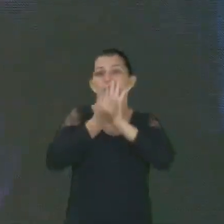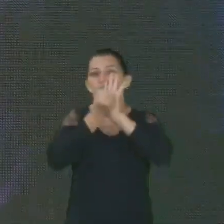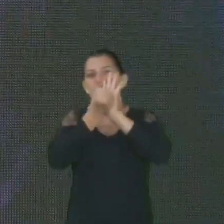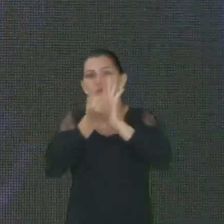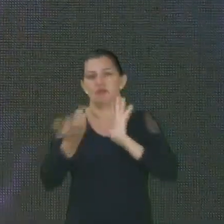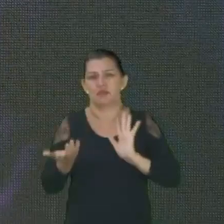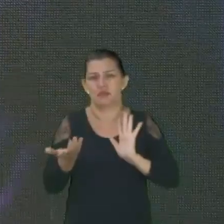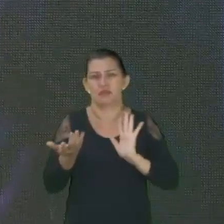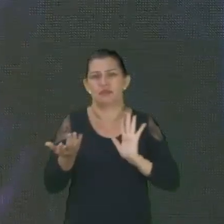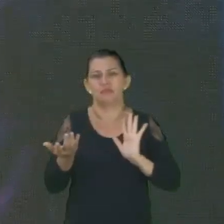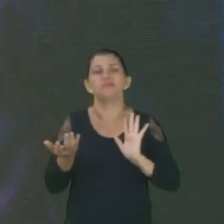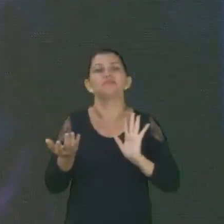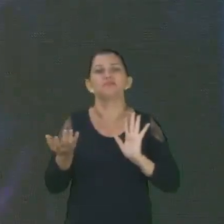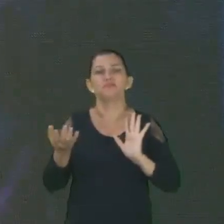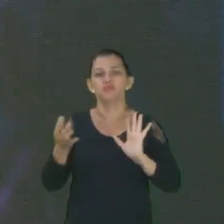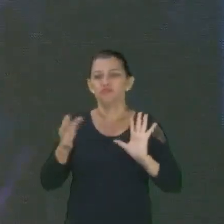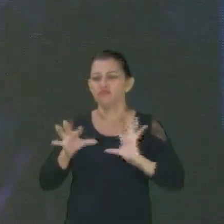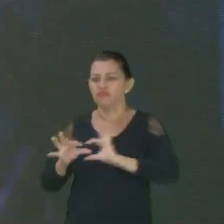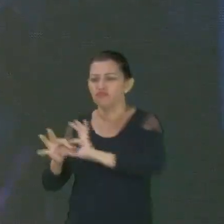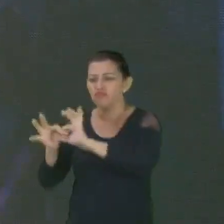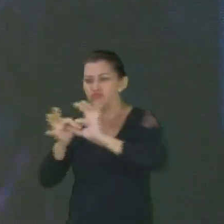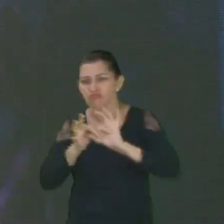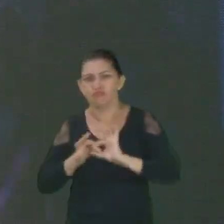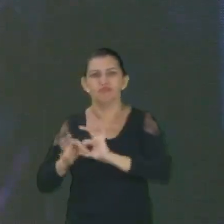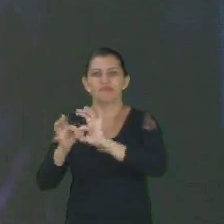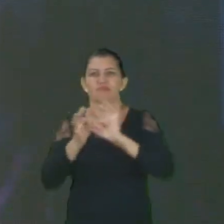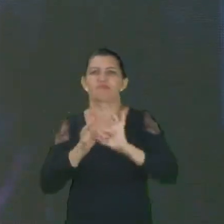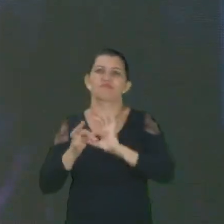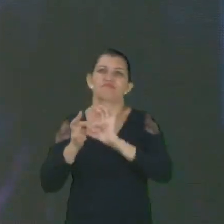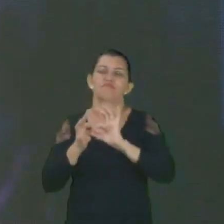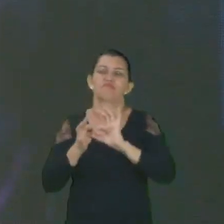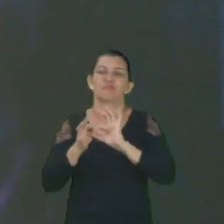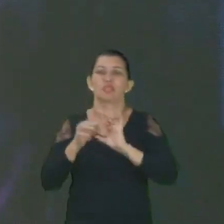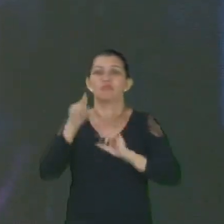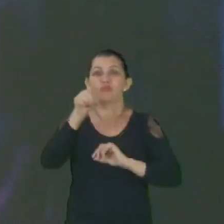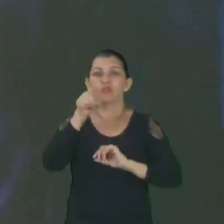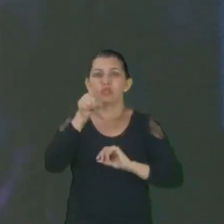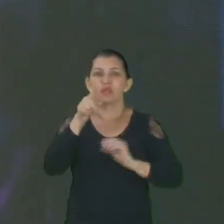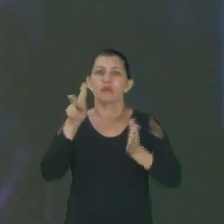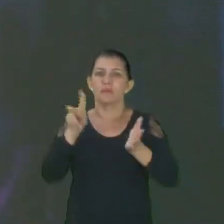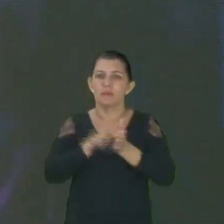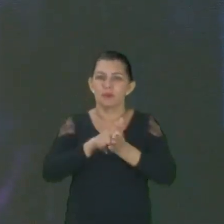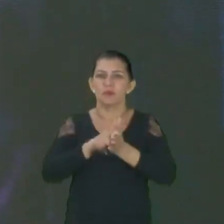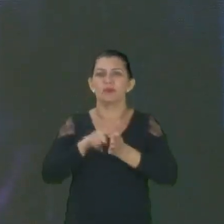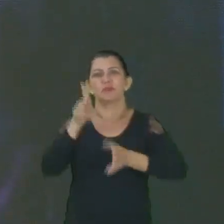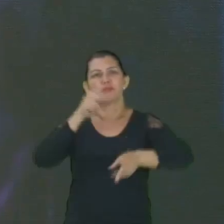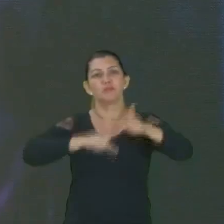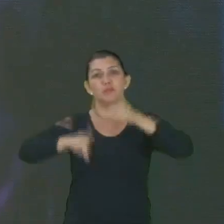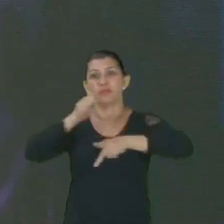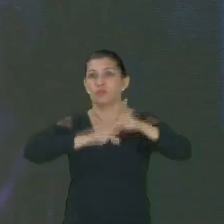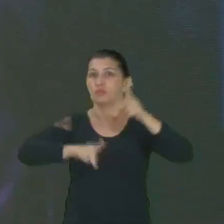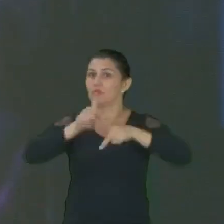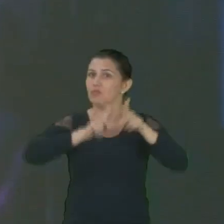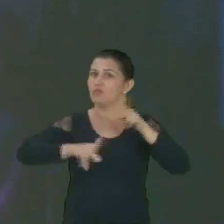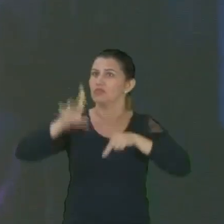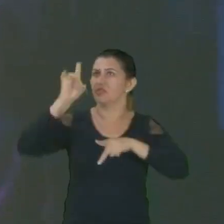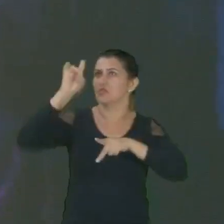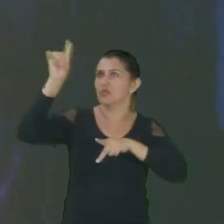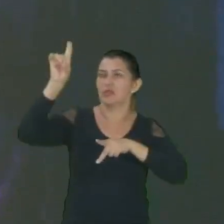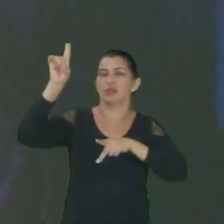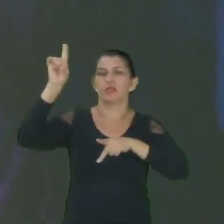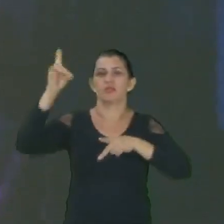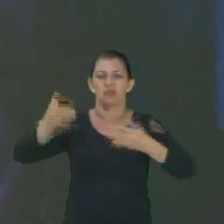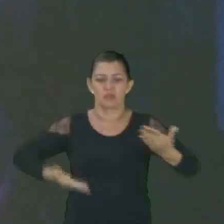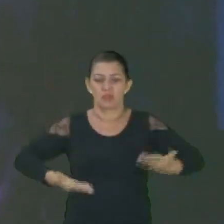a sua identidade coletiva é: você pertence ao povo de Deus,